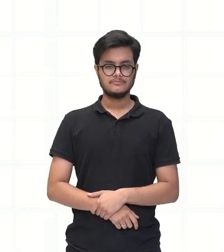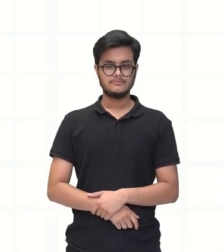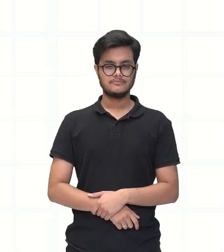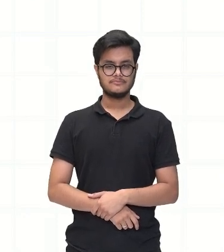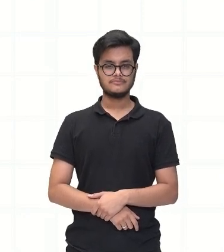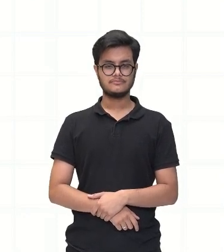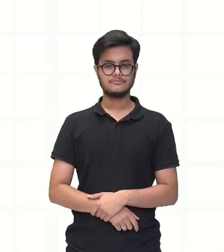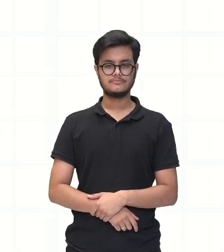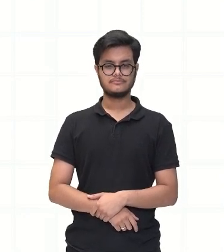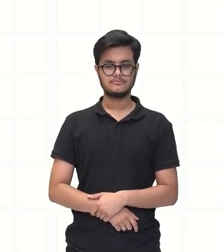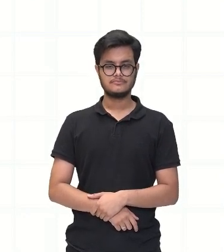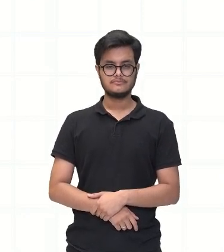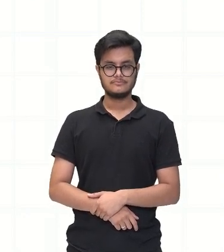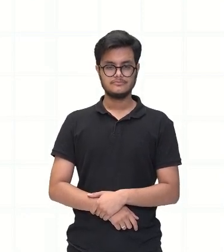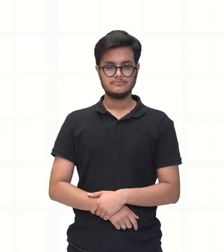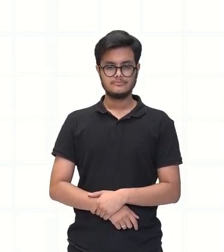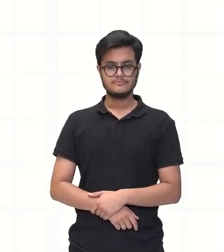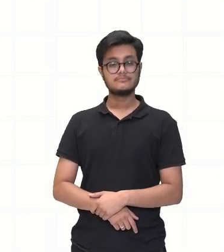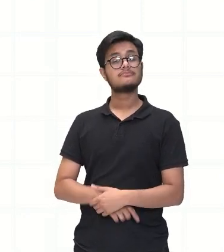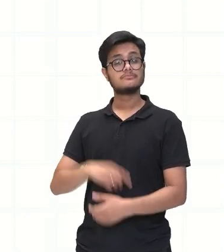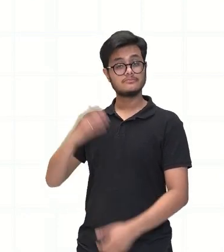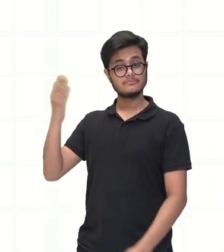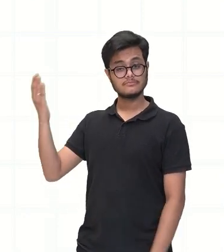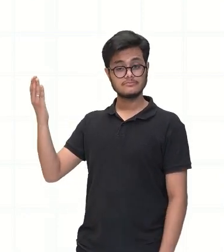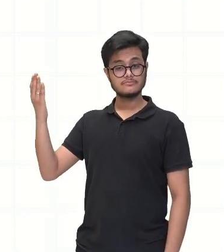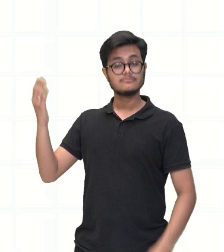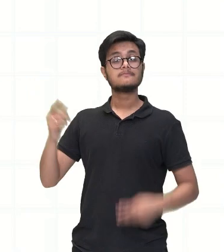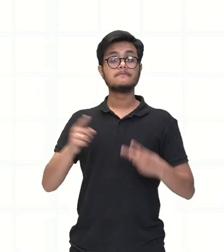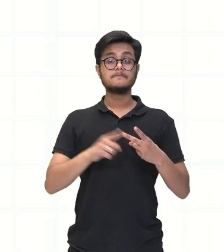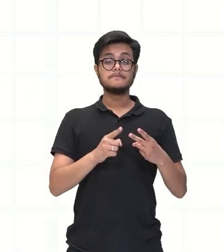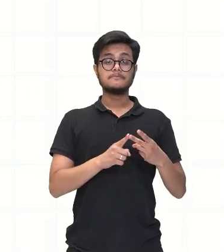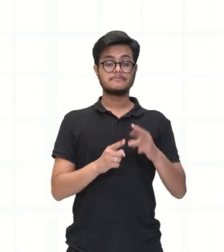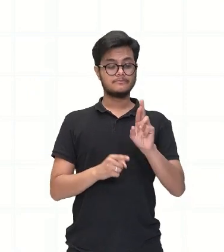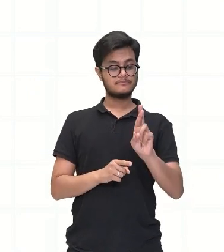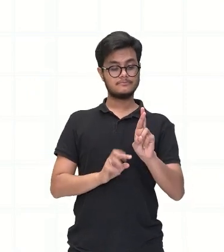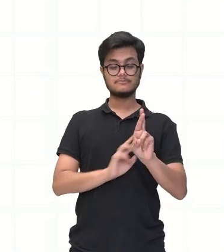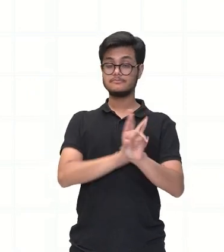Micro-região. Acrescenta-se mais um R aí, né?